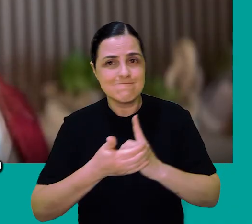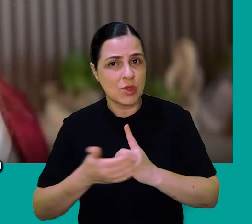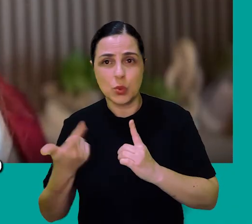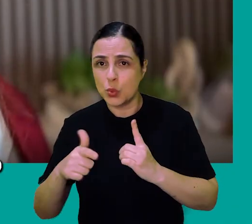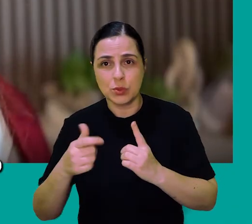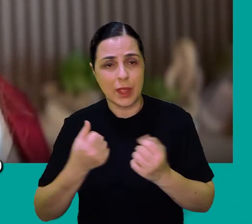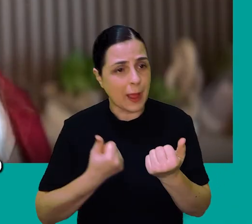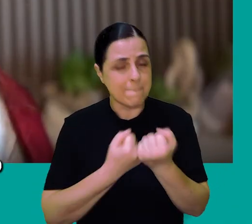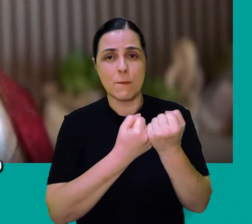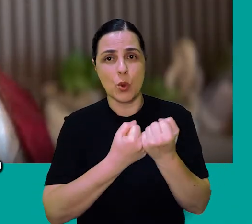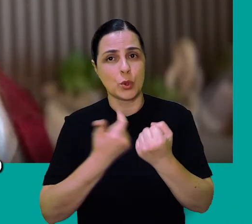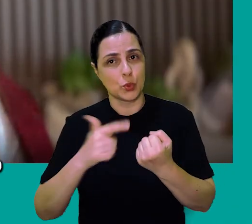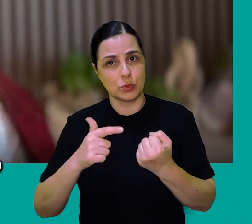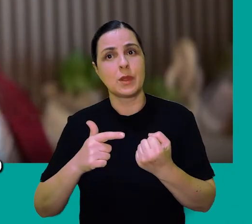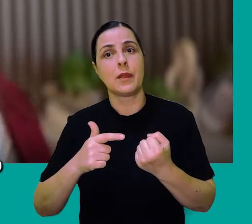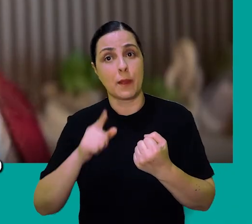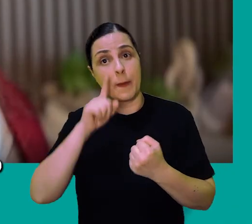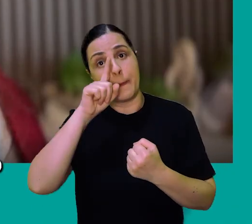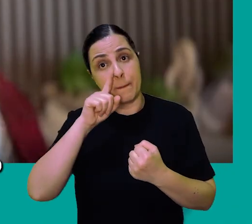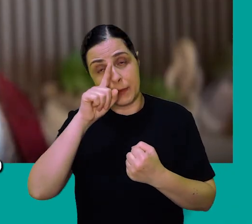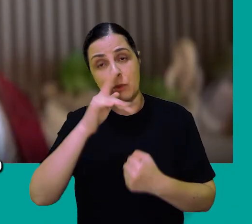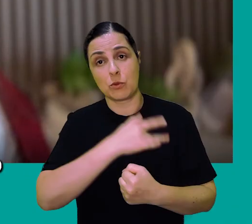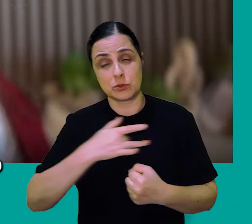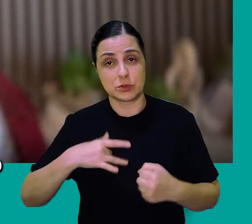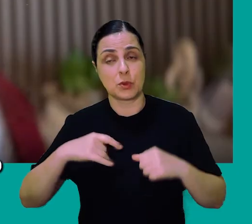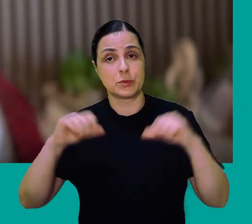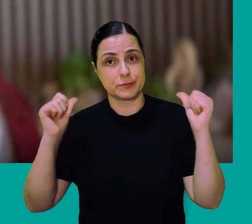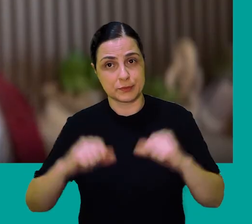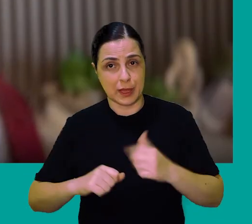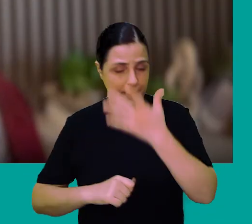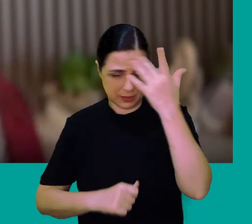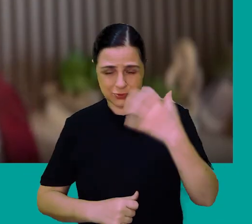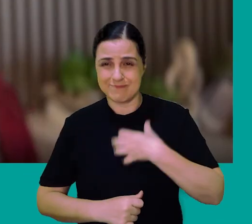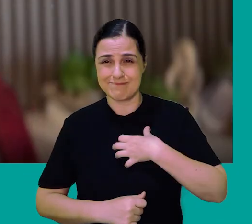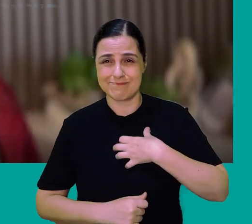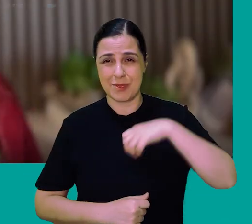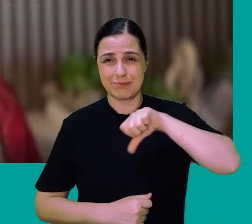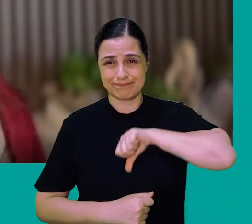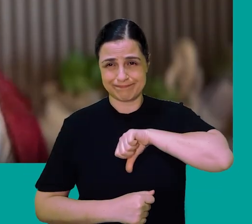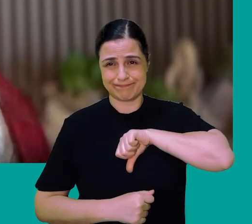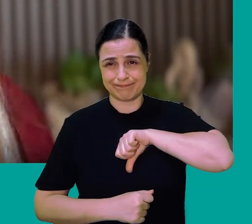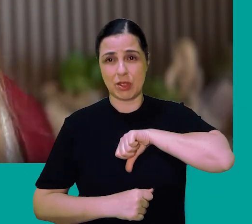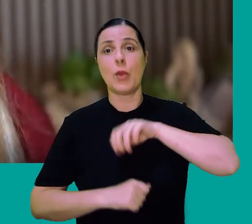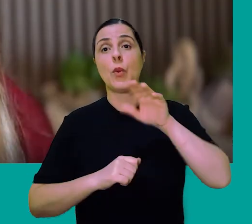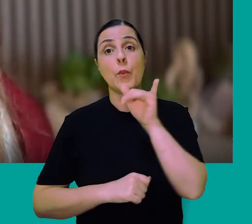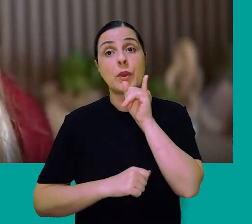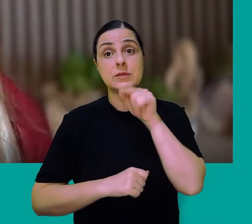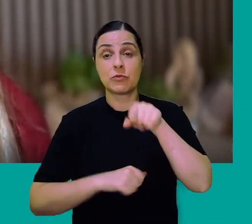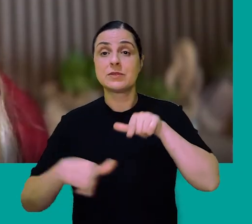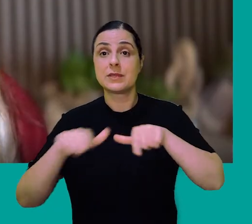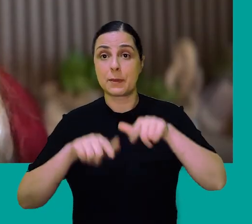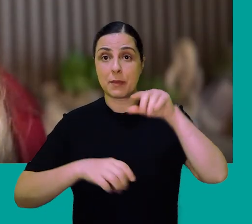ele é extremamente nocivo para o bem-estar da pessoa. Então, você imagina que você está dentro de uma